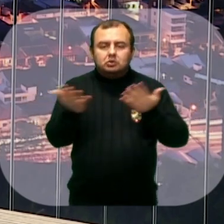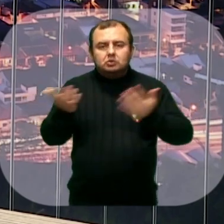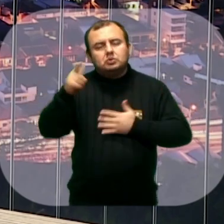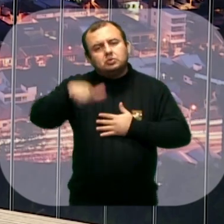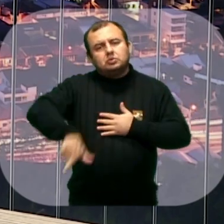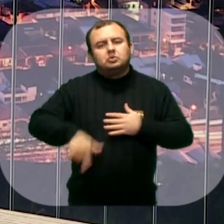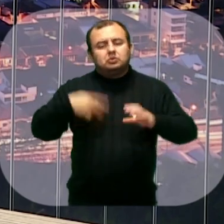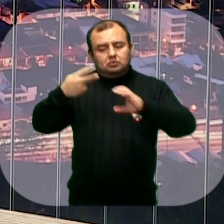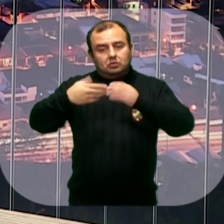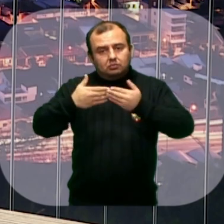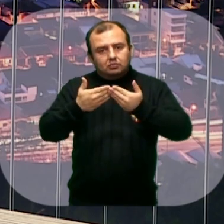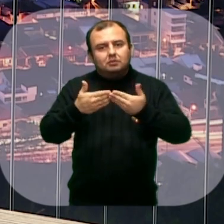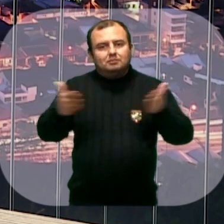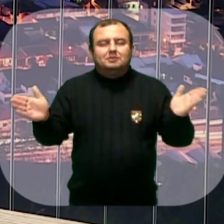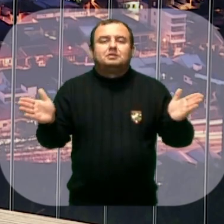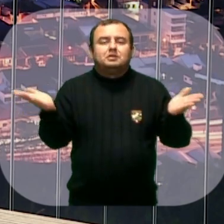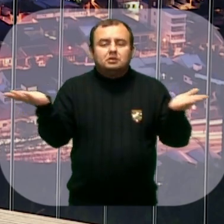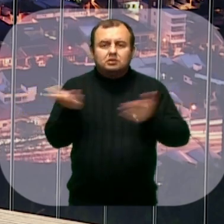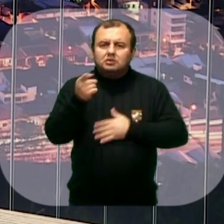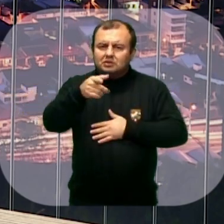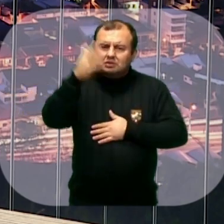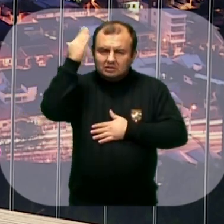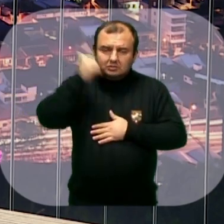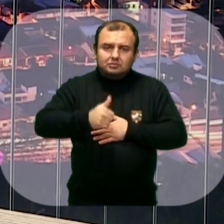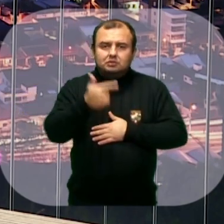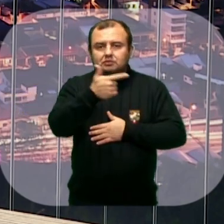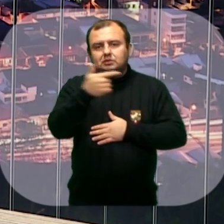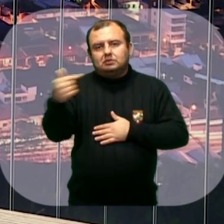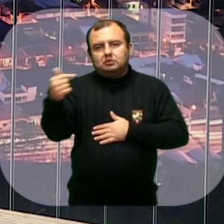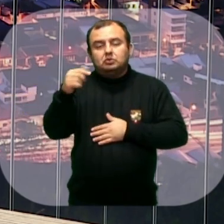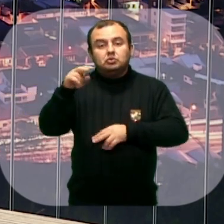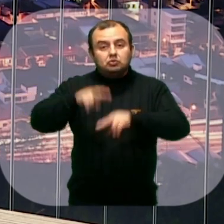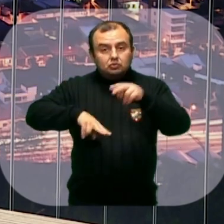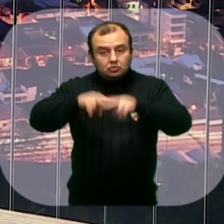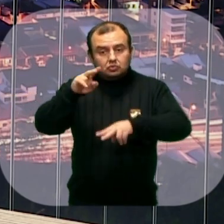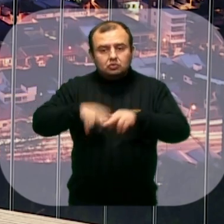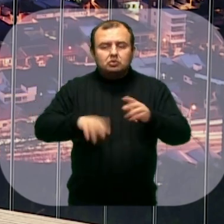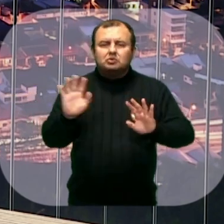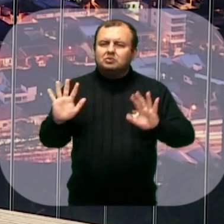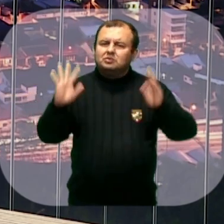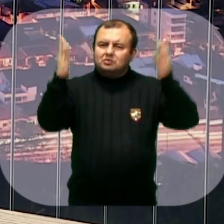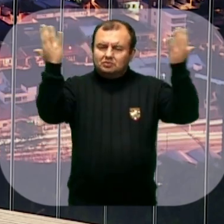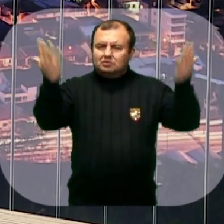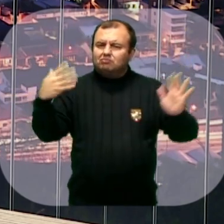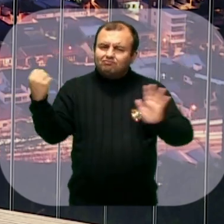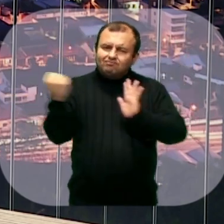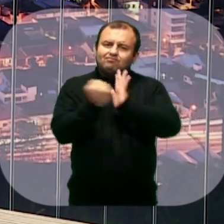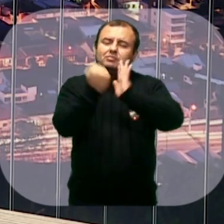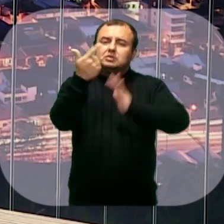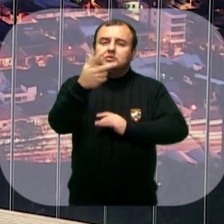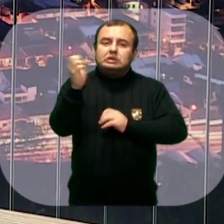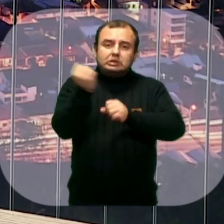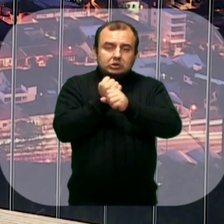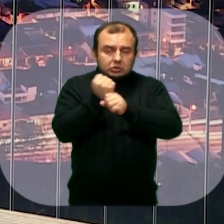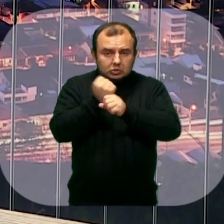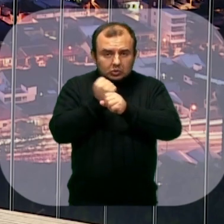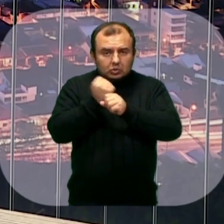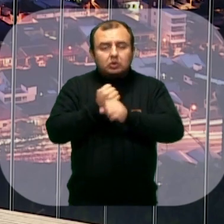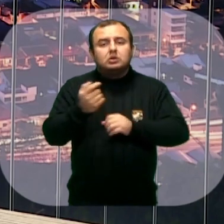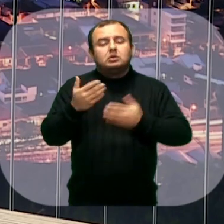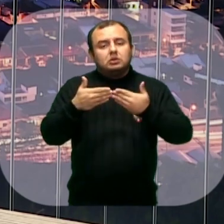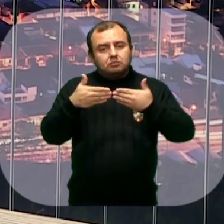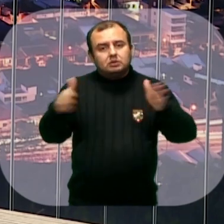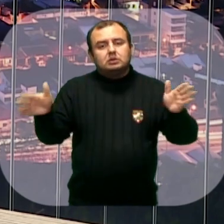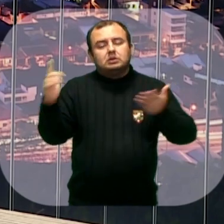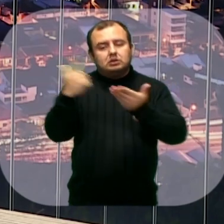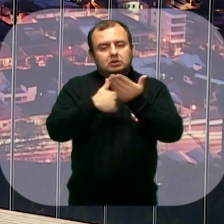mais um Câmara Aberta. Você sabia que em 27 de junho, uma grande festa marcou os 25 anos da